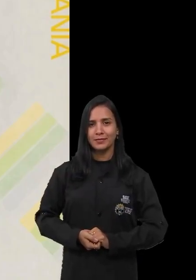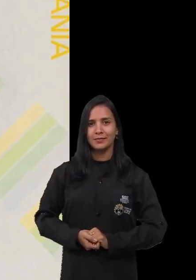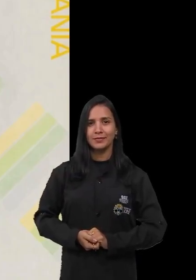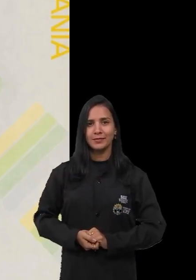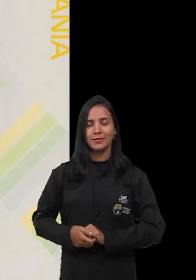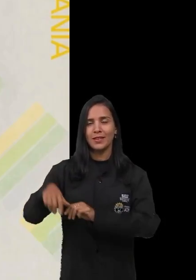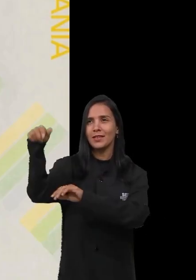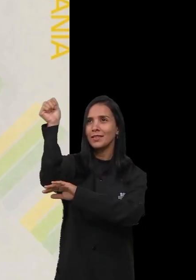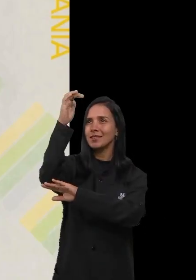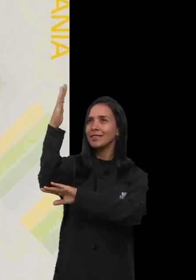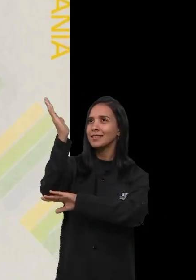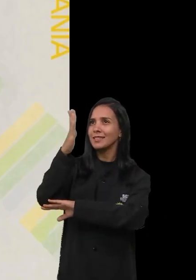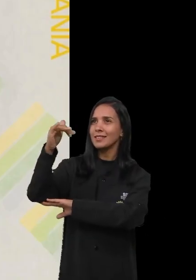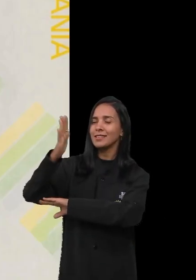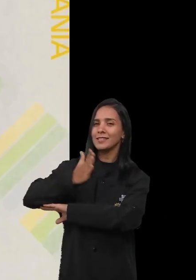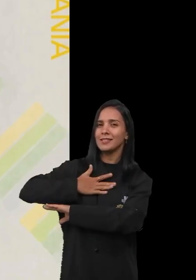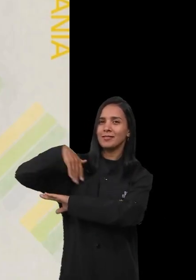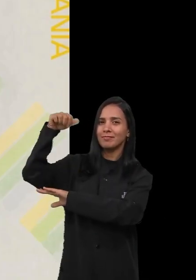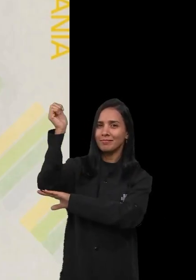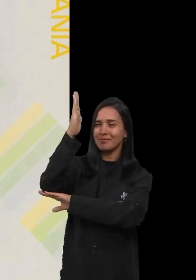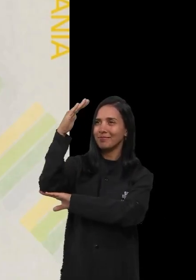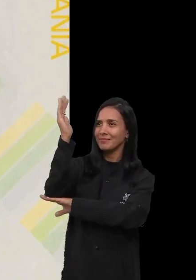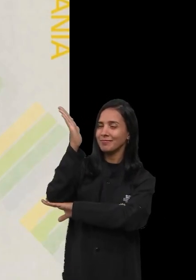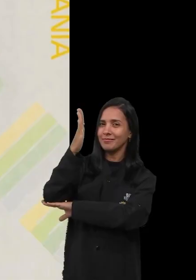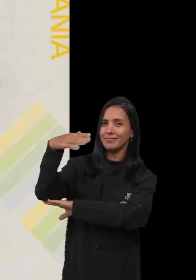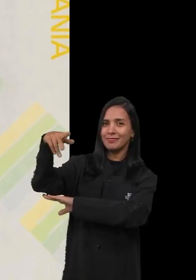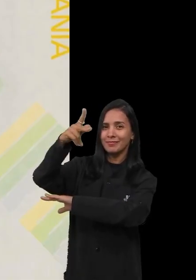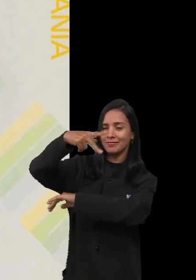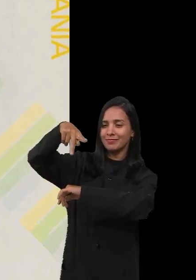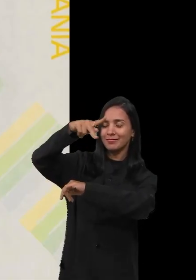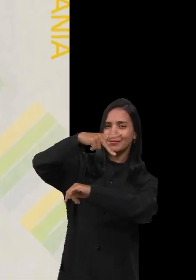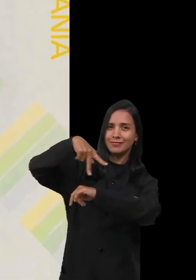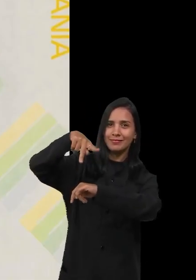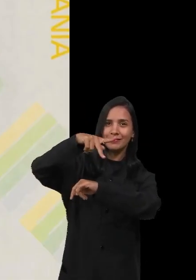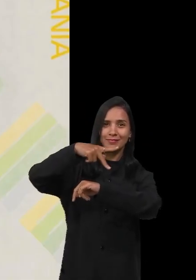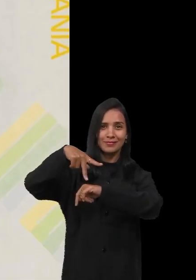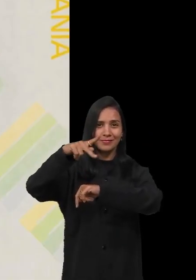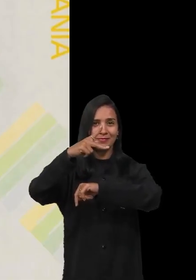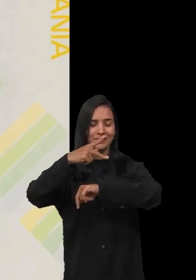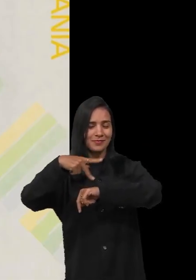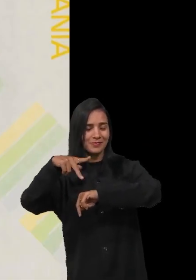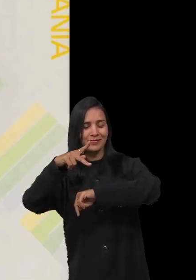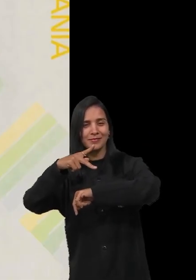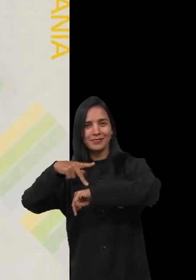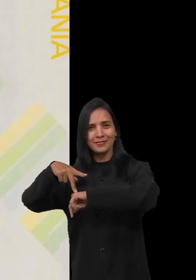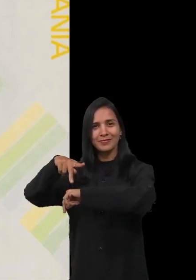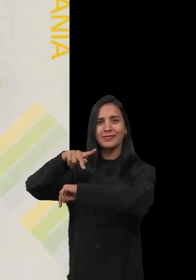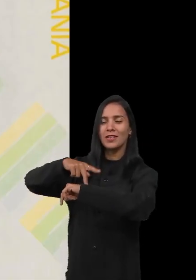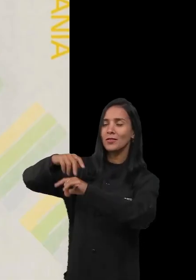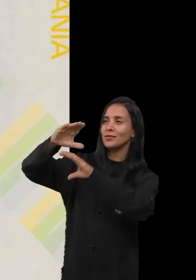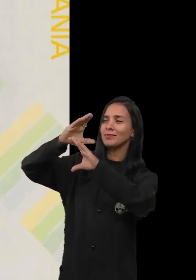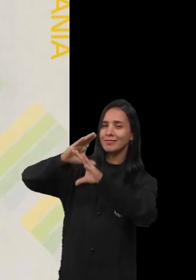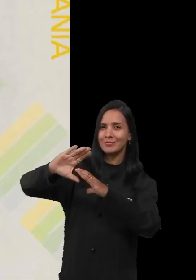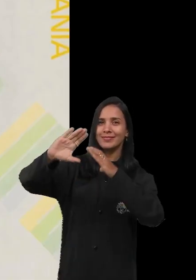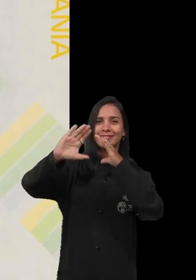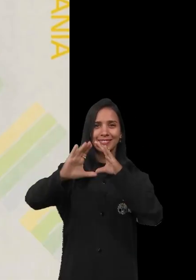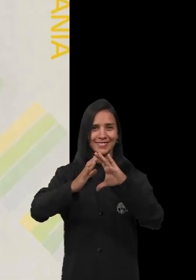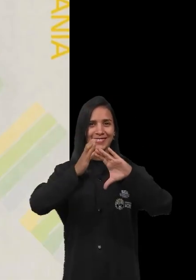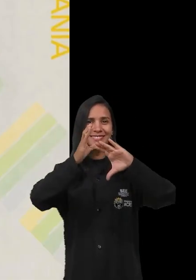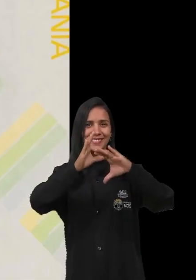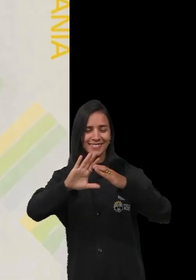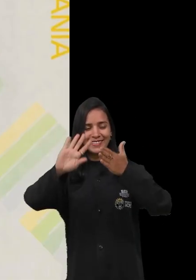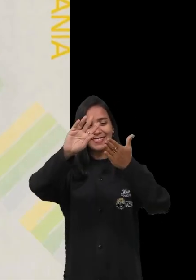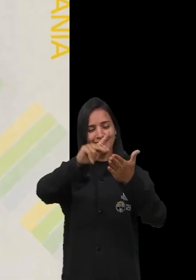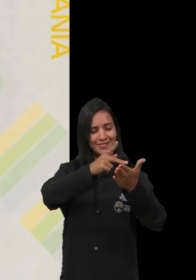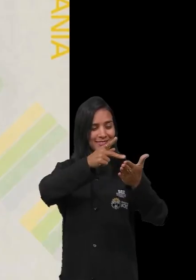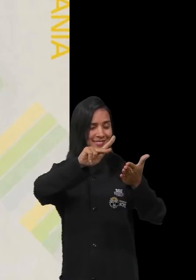Brasil, meu Brasil brasileiro, mulato insoneiro, vou cantar-te nos meus